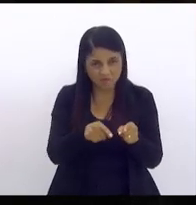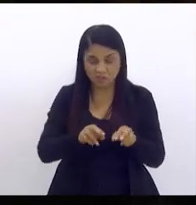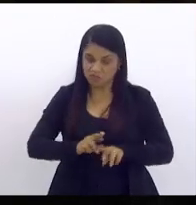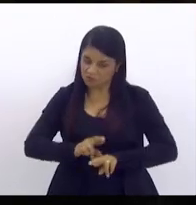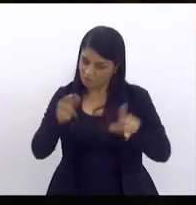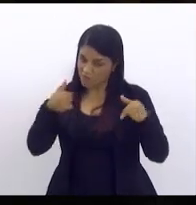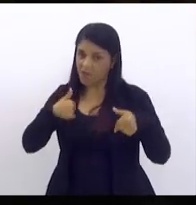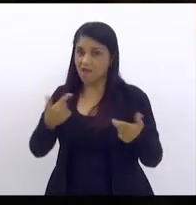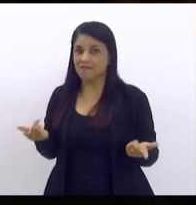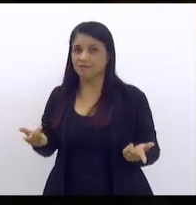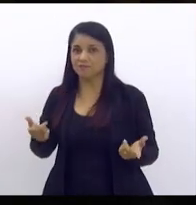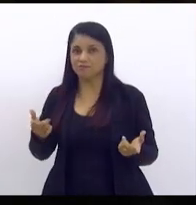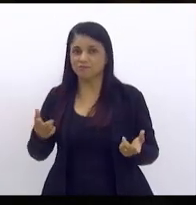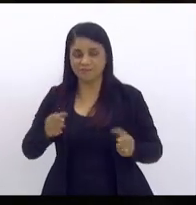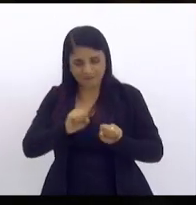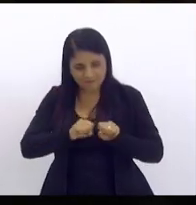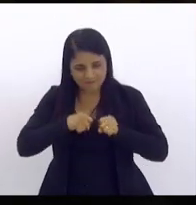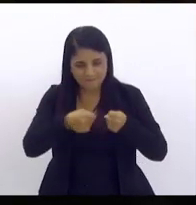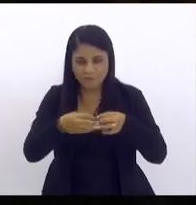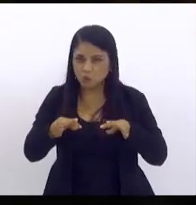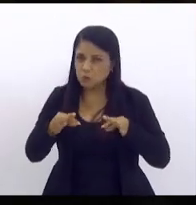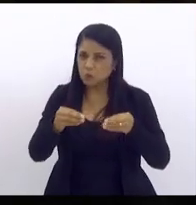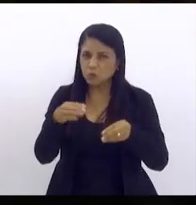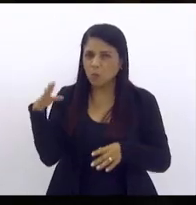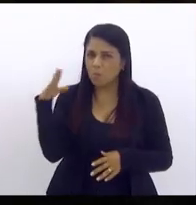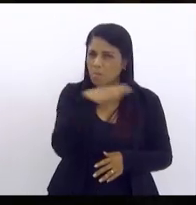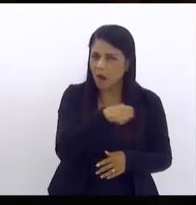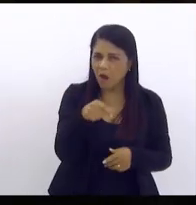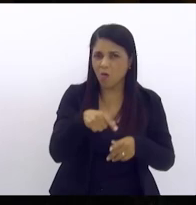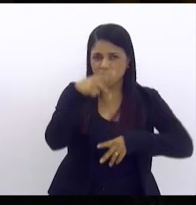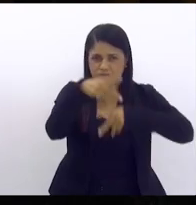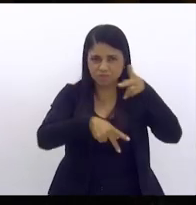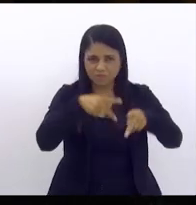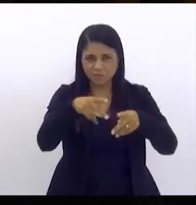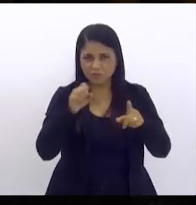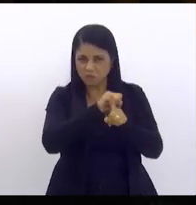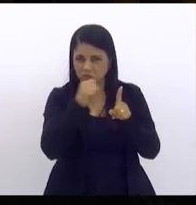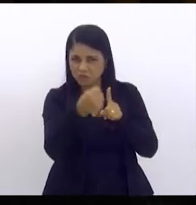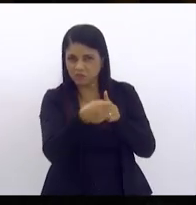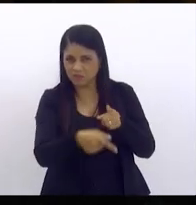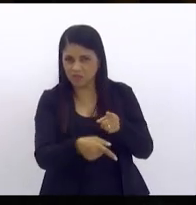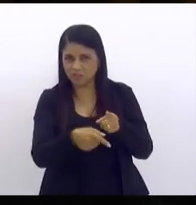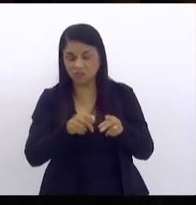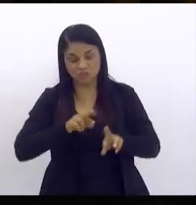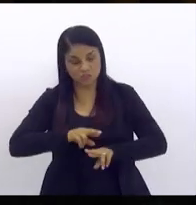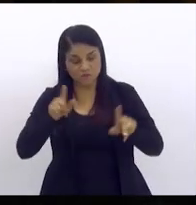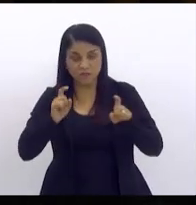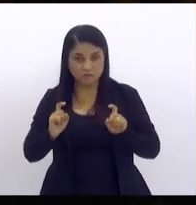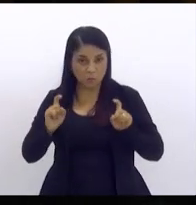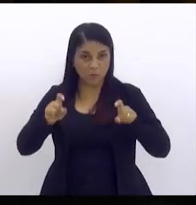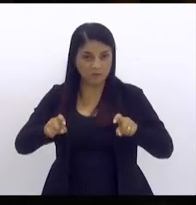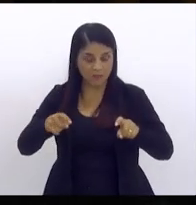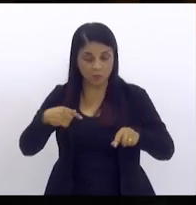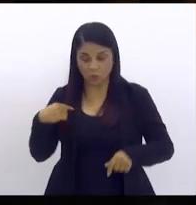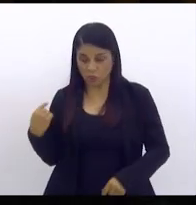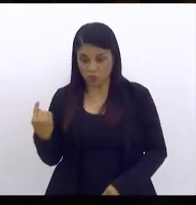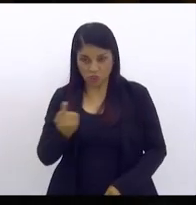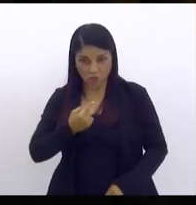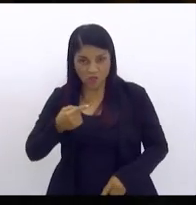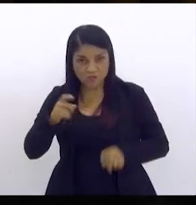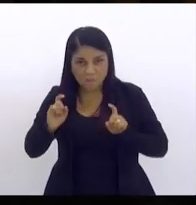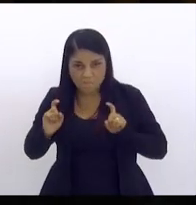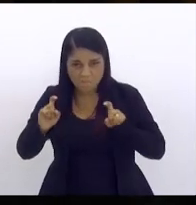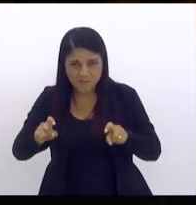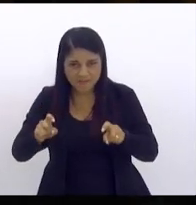mandato, que defende tudo de ruim e nocivo para a sociedade, e diferente do seu mandato, os nossos mandatos